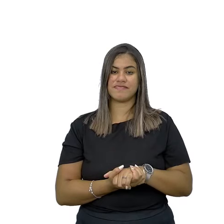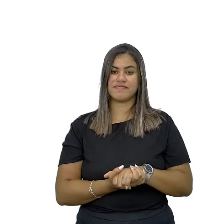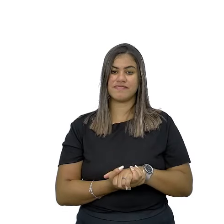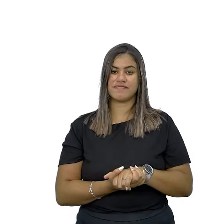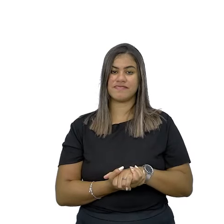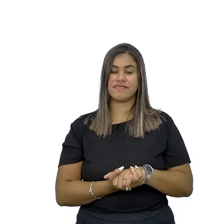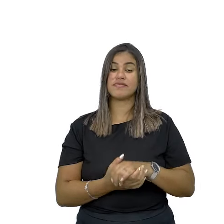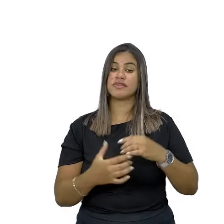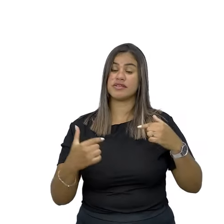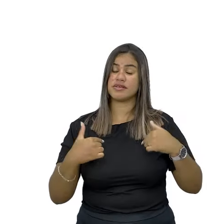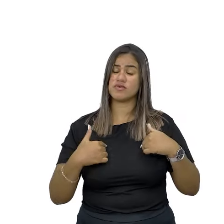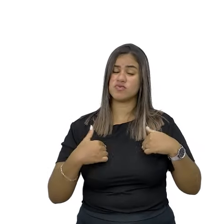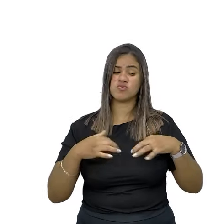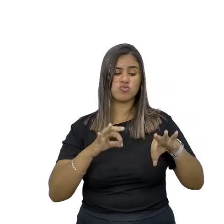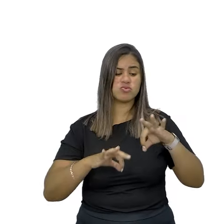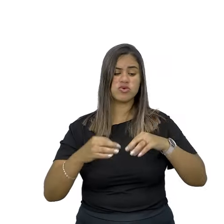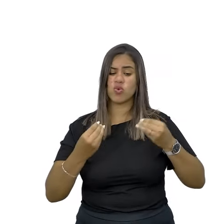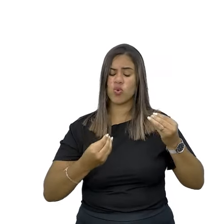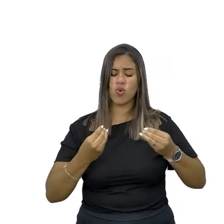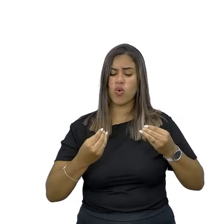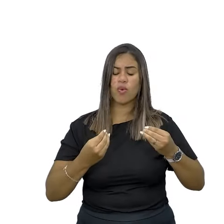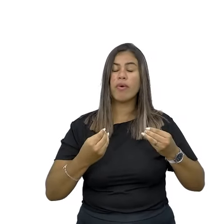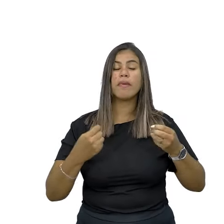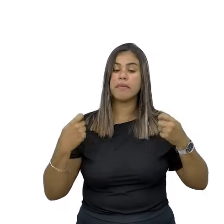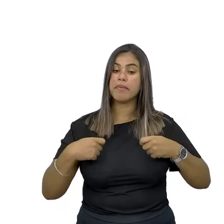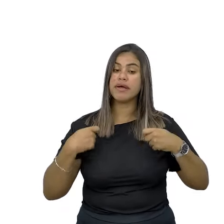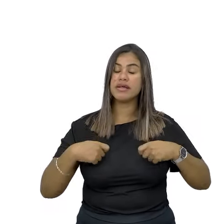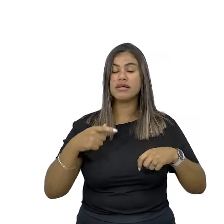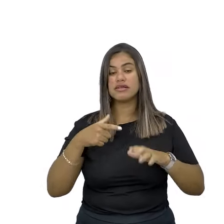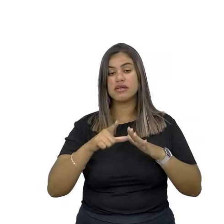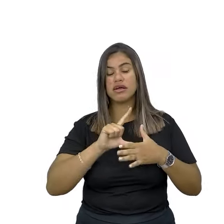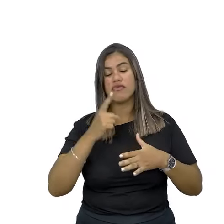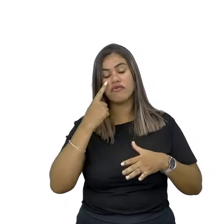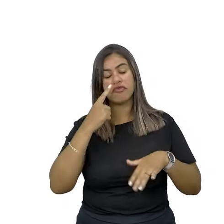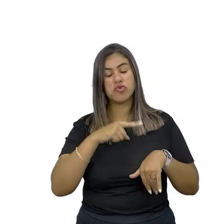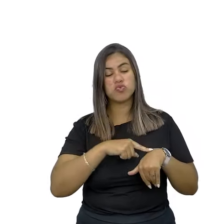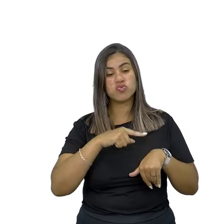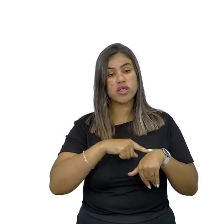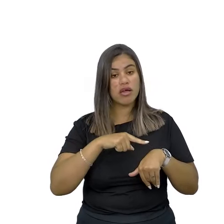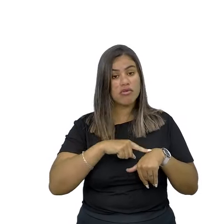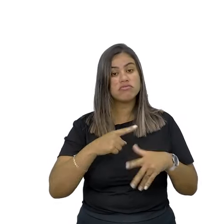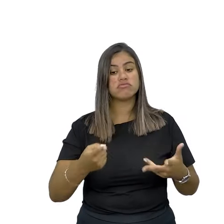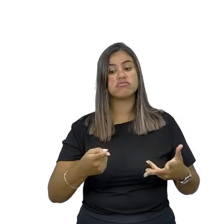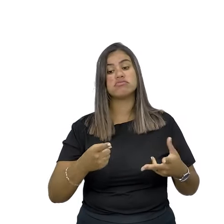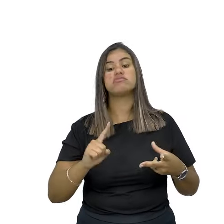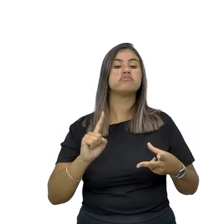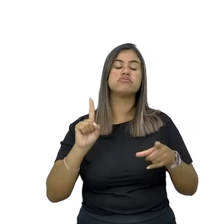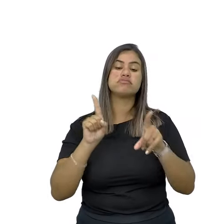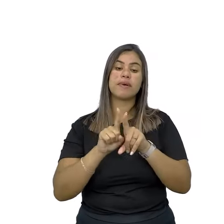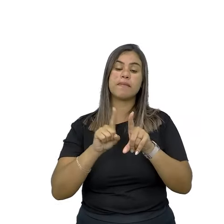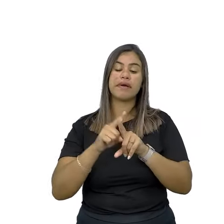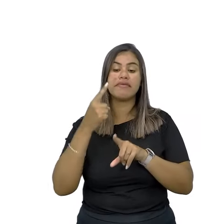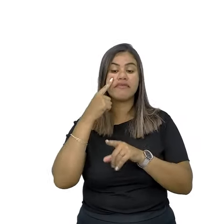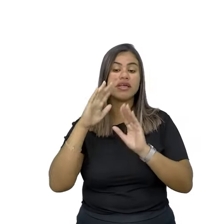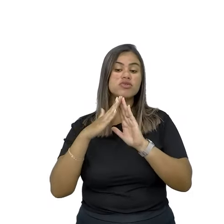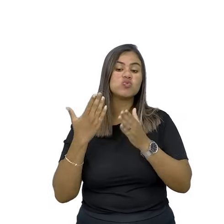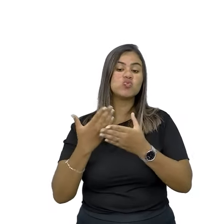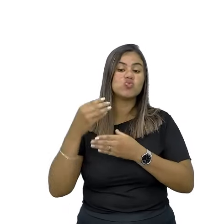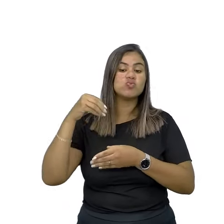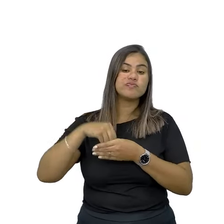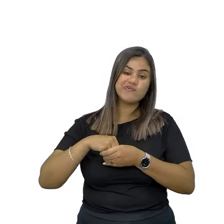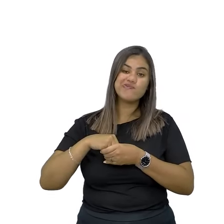Eu preciso verificar o tempo, principalmente tempo. Eu preciso verificar as condições,